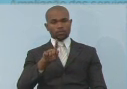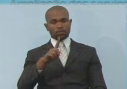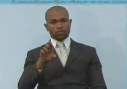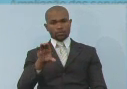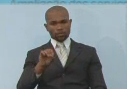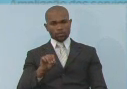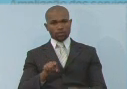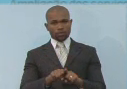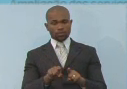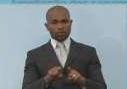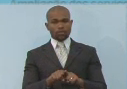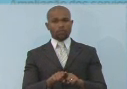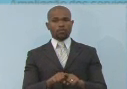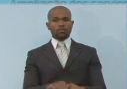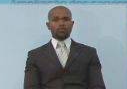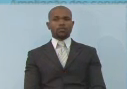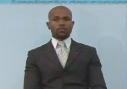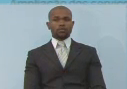e também